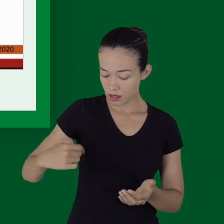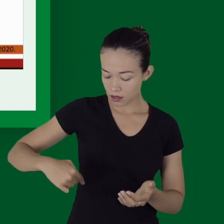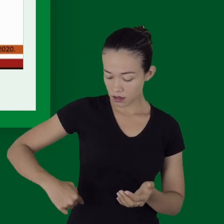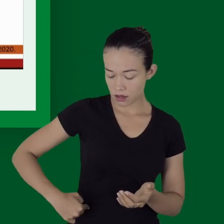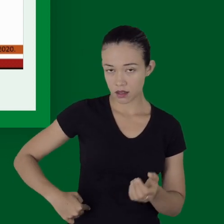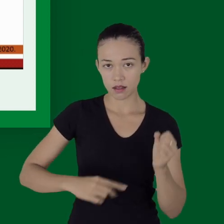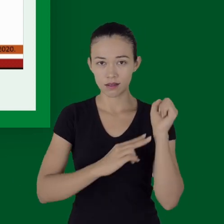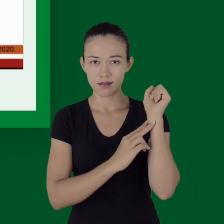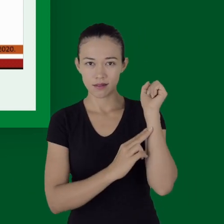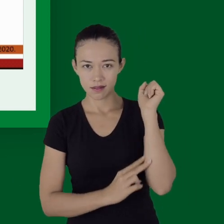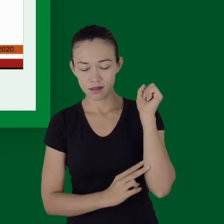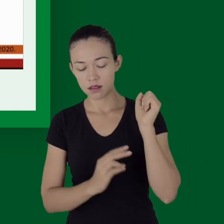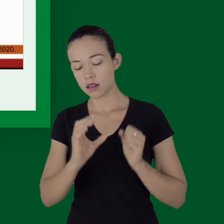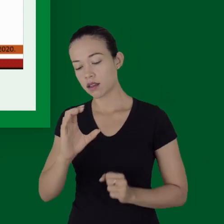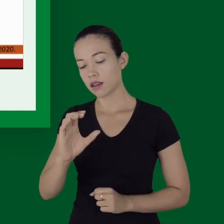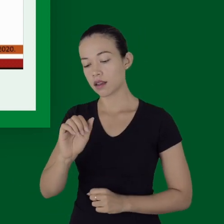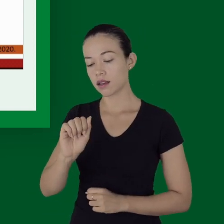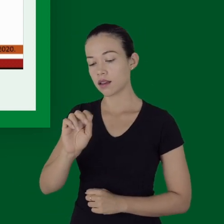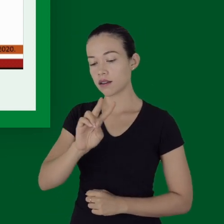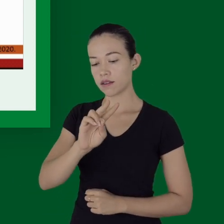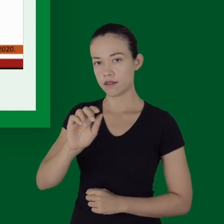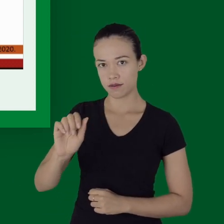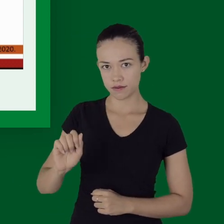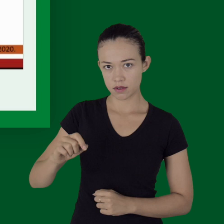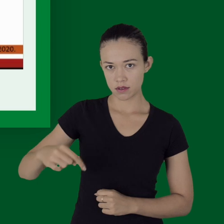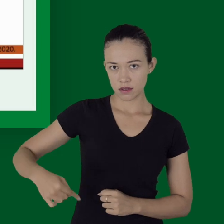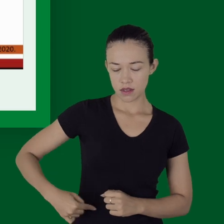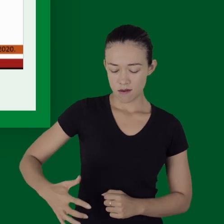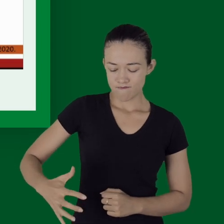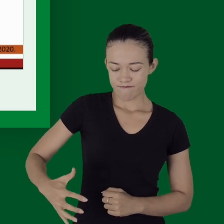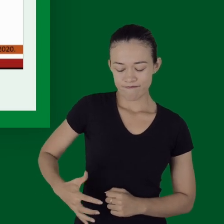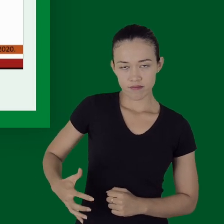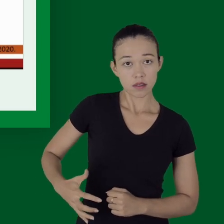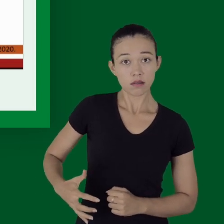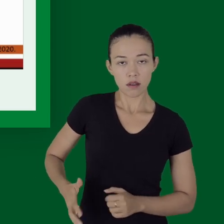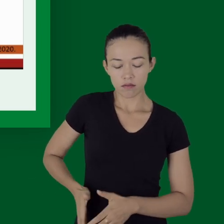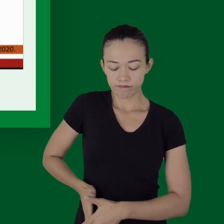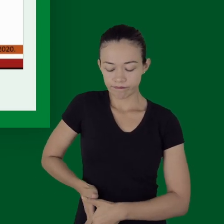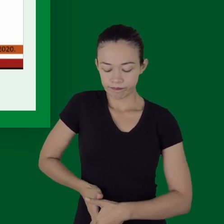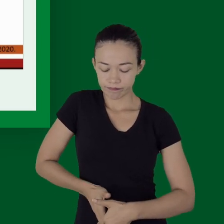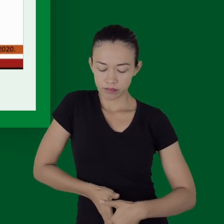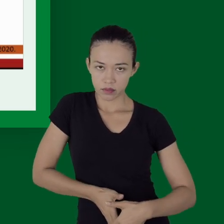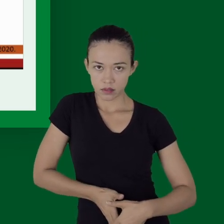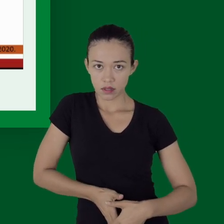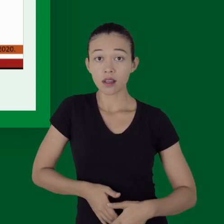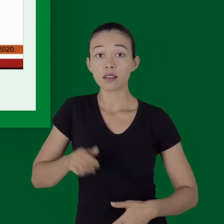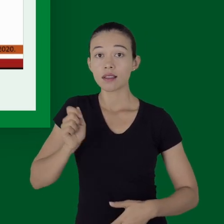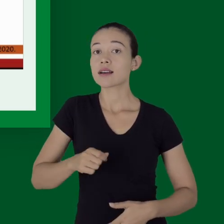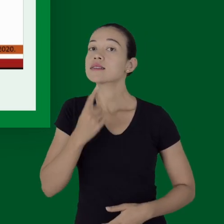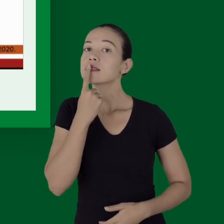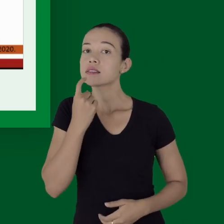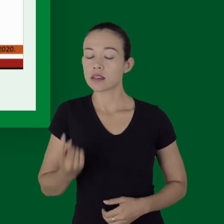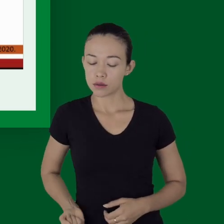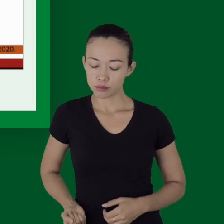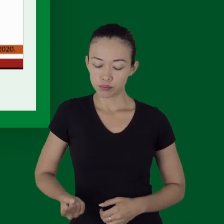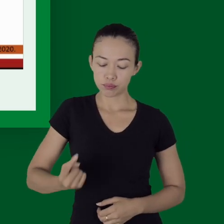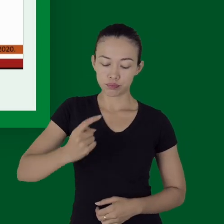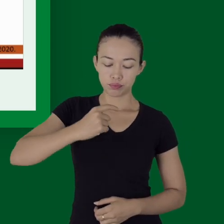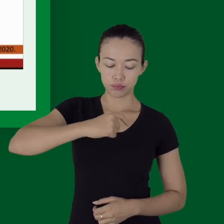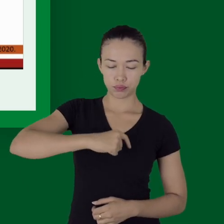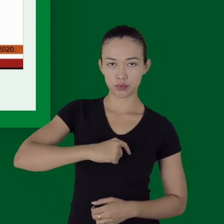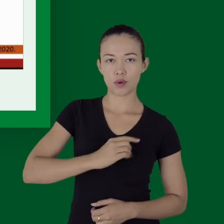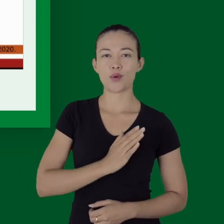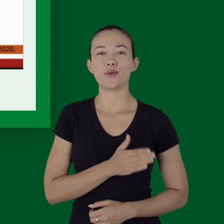a esquerda, de modo a descomprimir o vaso da base, tudo, a cava e melhorar o